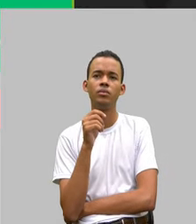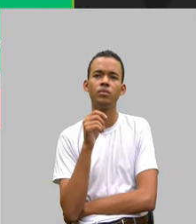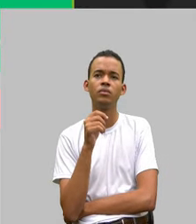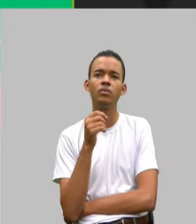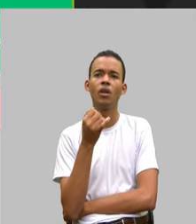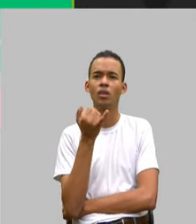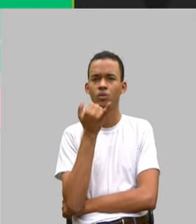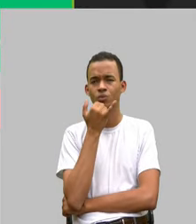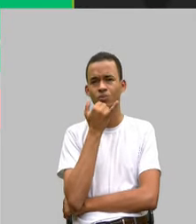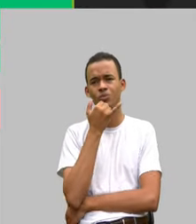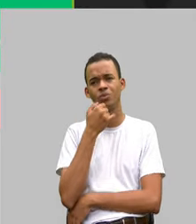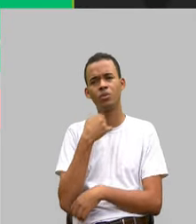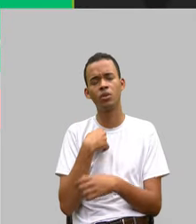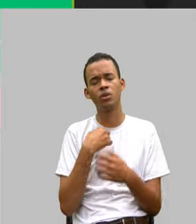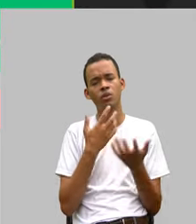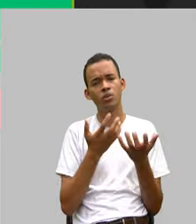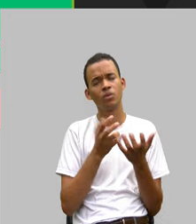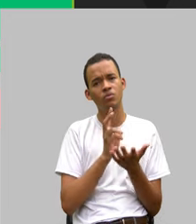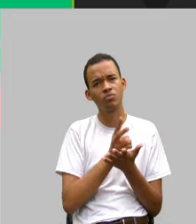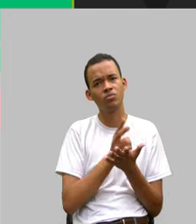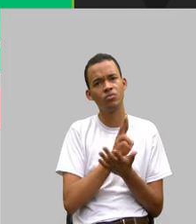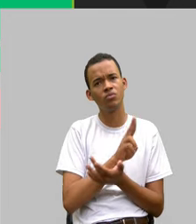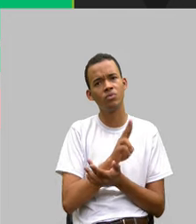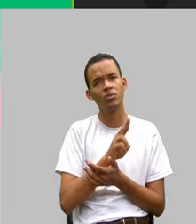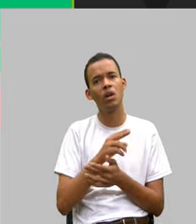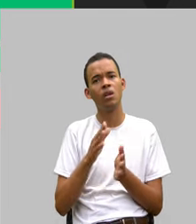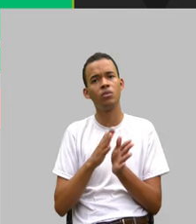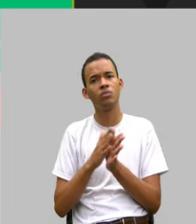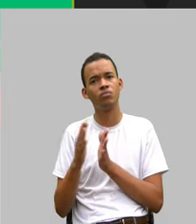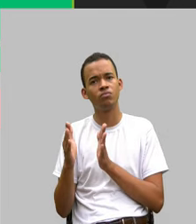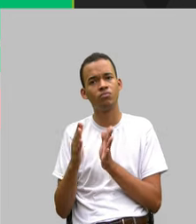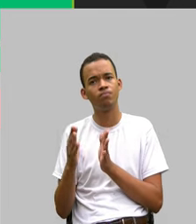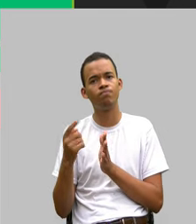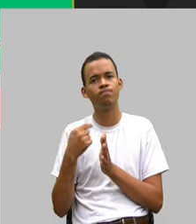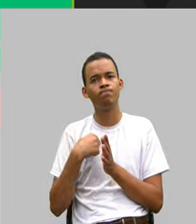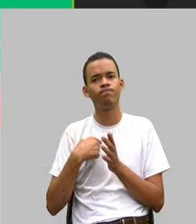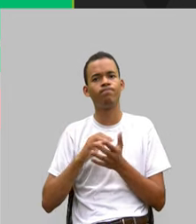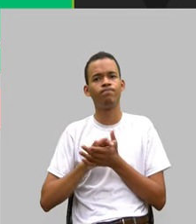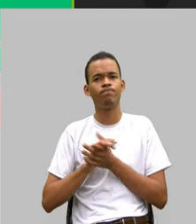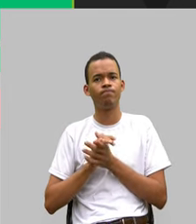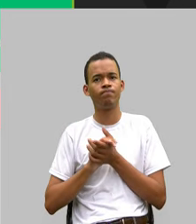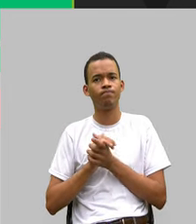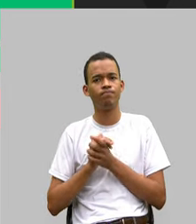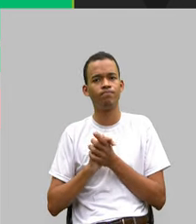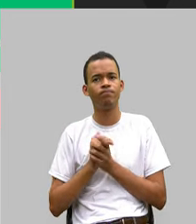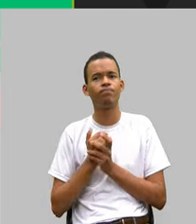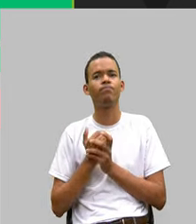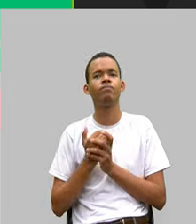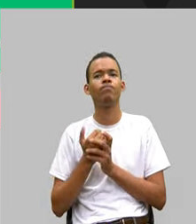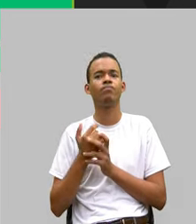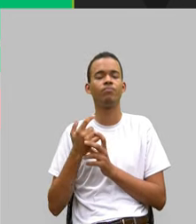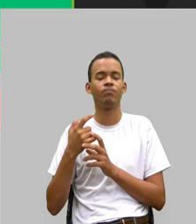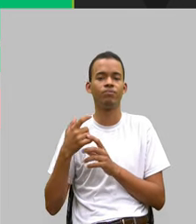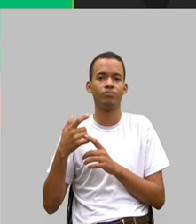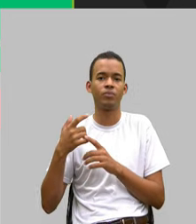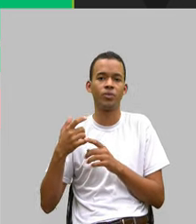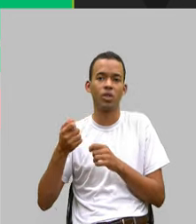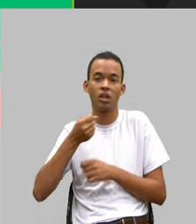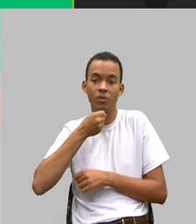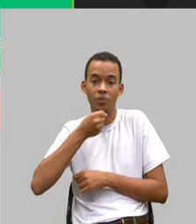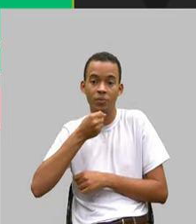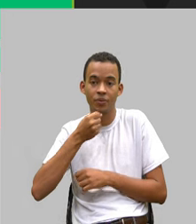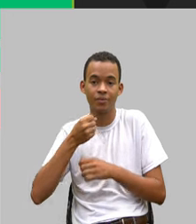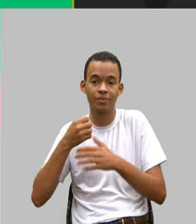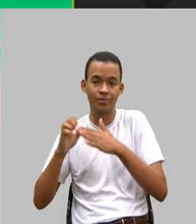período eu tive um pouco de ansiedade no dia e que fiz uma entrevista para uma seleção interna Ainda bem que foi online se